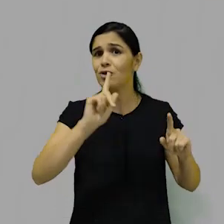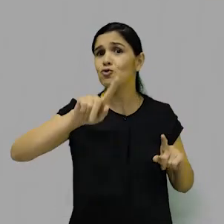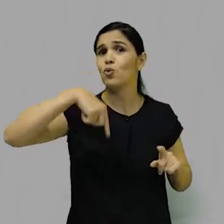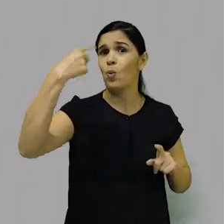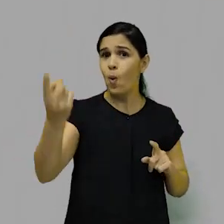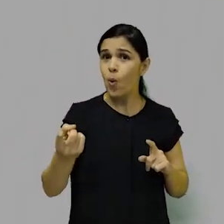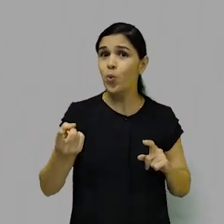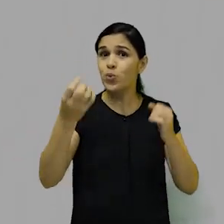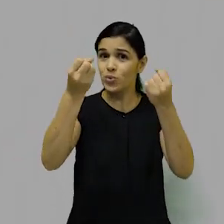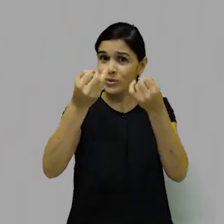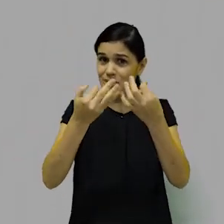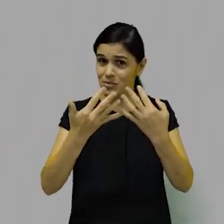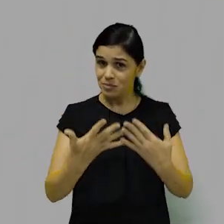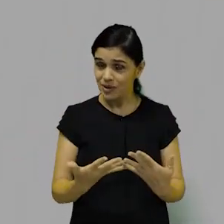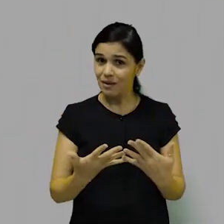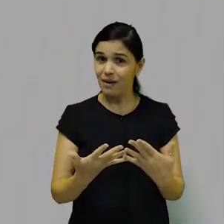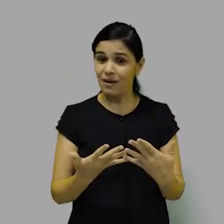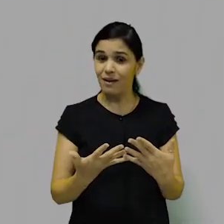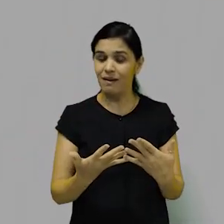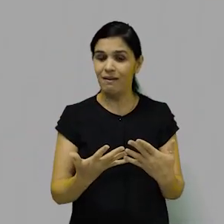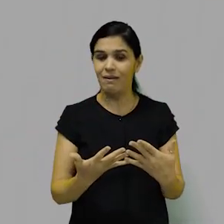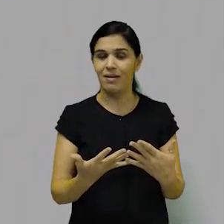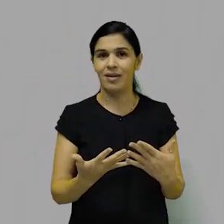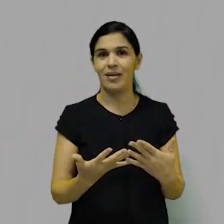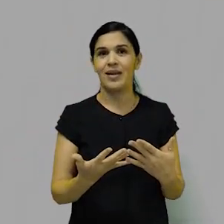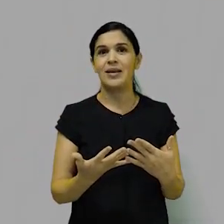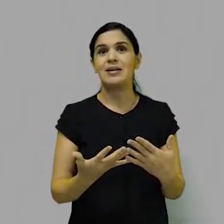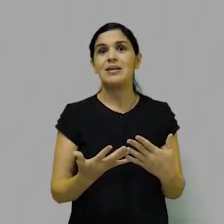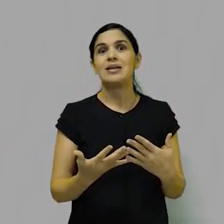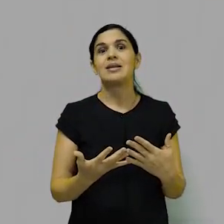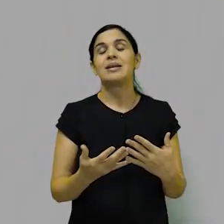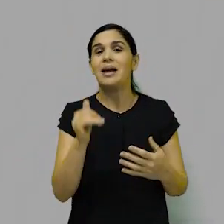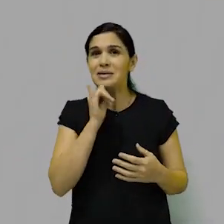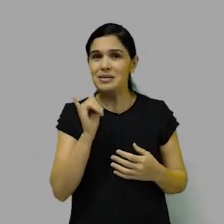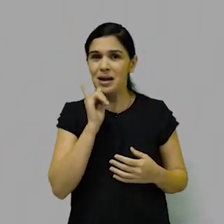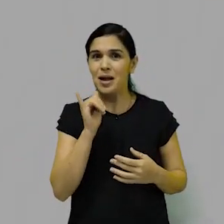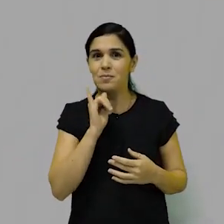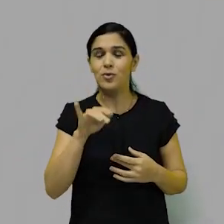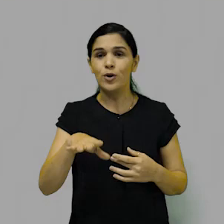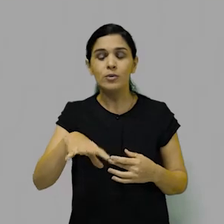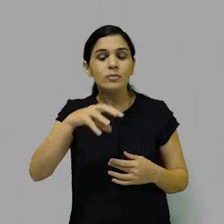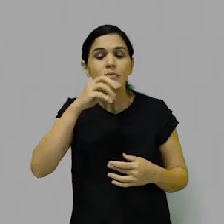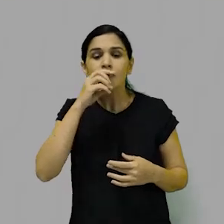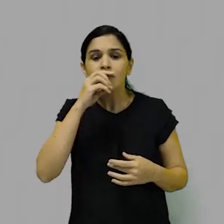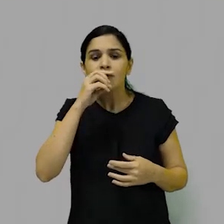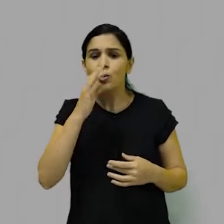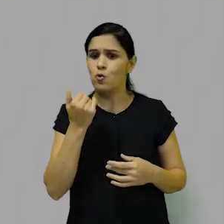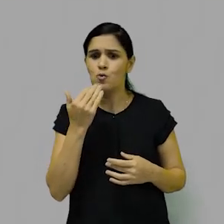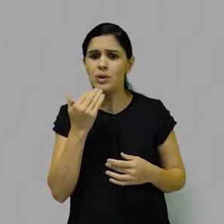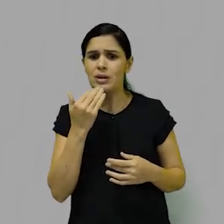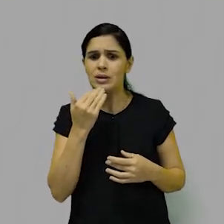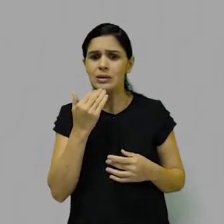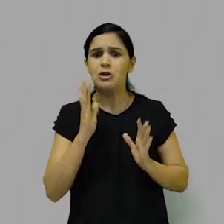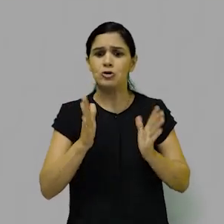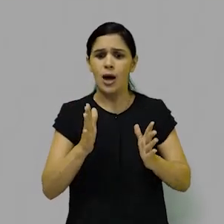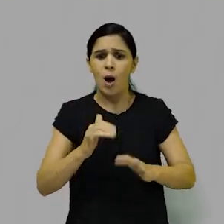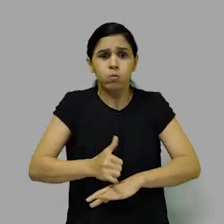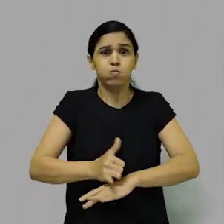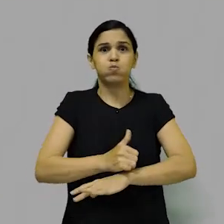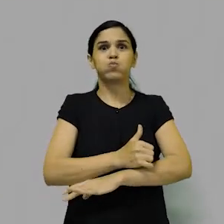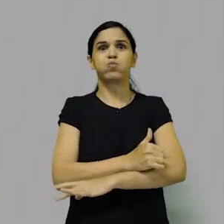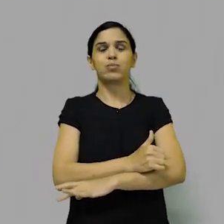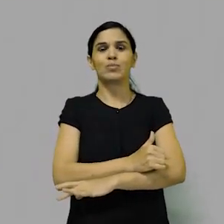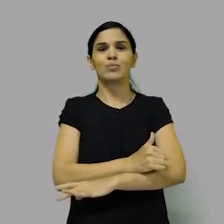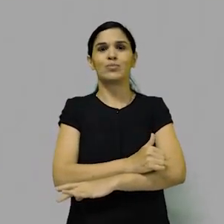Tá certo? Eu sou endomorfo. Se eu cheirar uma comida, digamos assim, eu vou engordar. Então, o endomorfo e